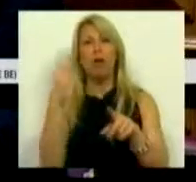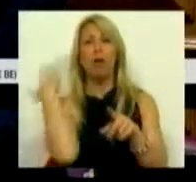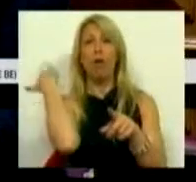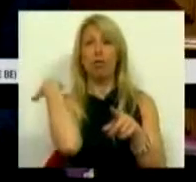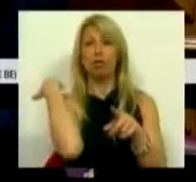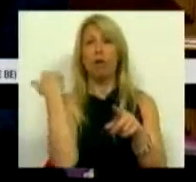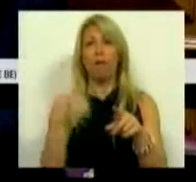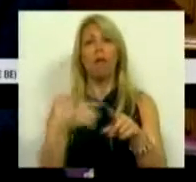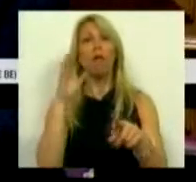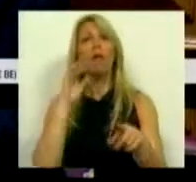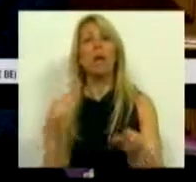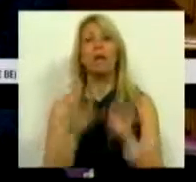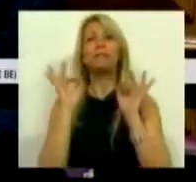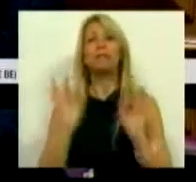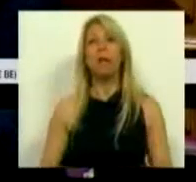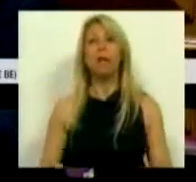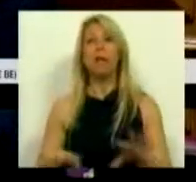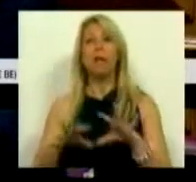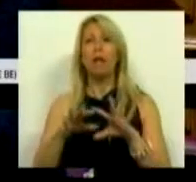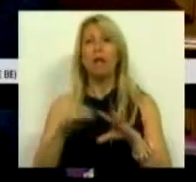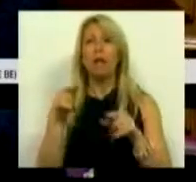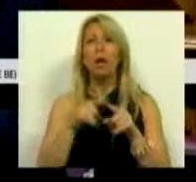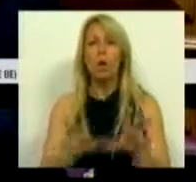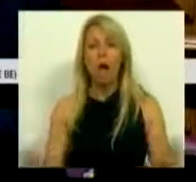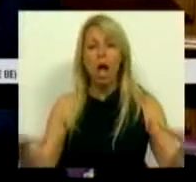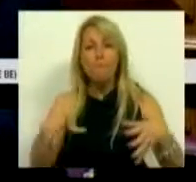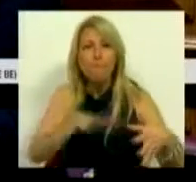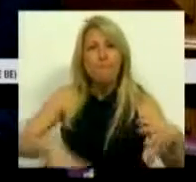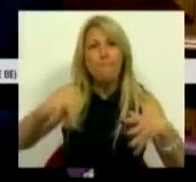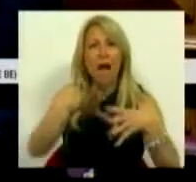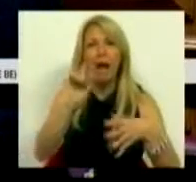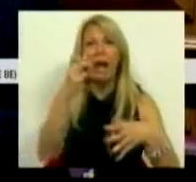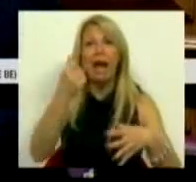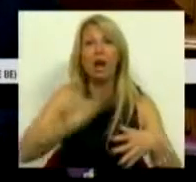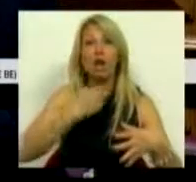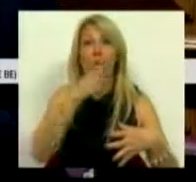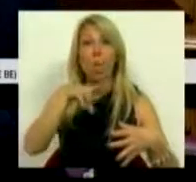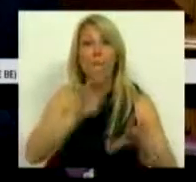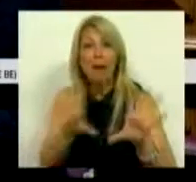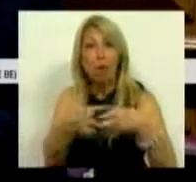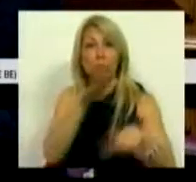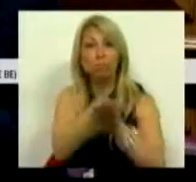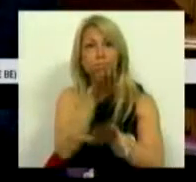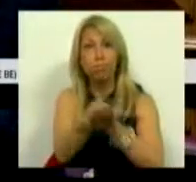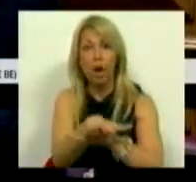correntes e do desvio de uma parte dos cardumes. É um tema que nos deve unir